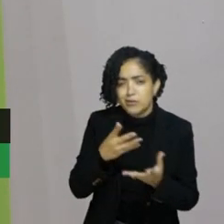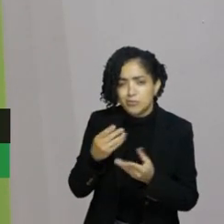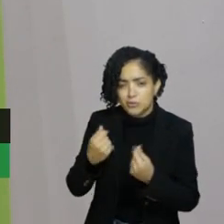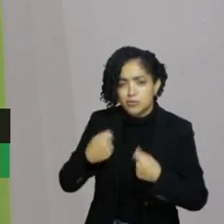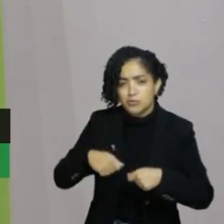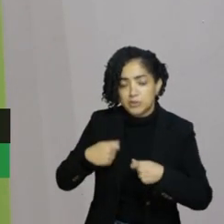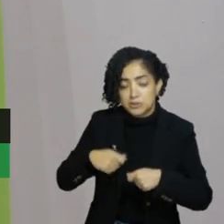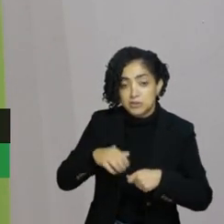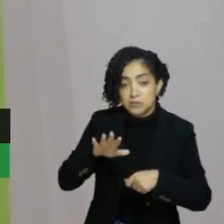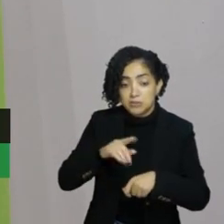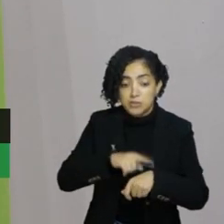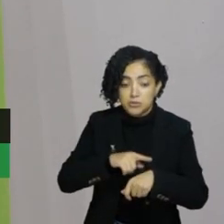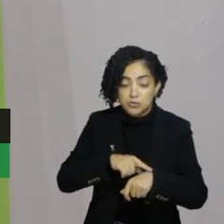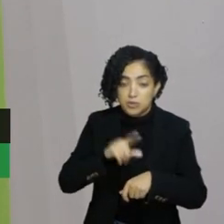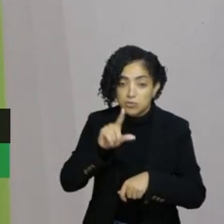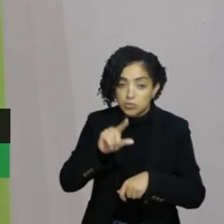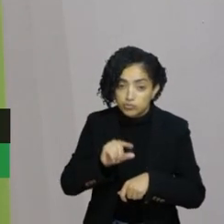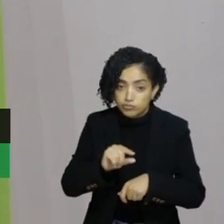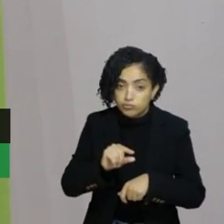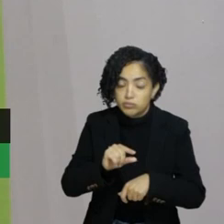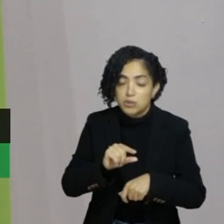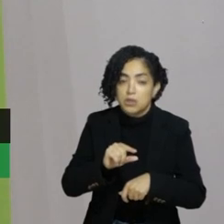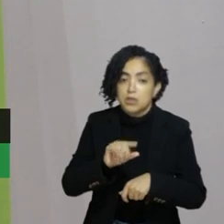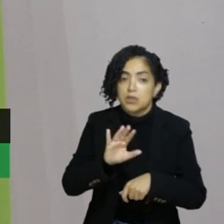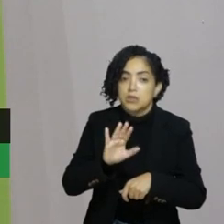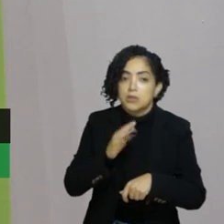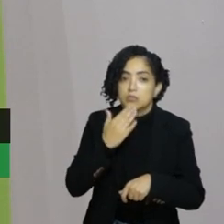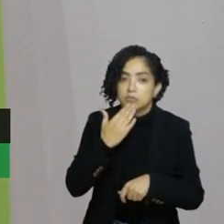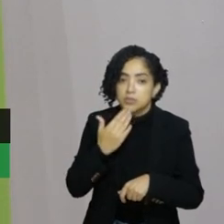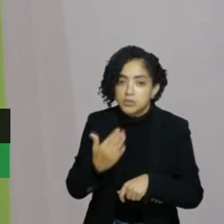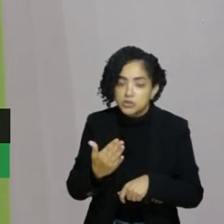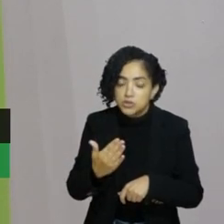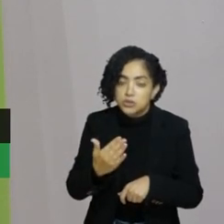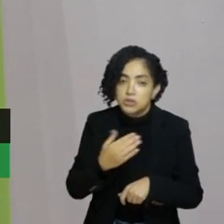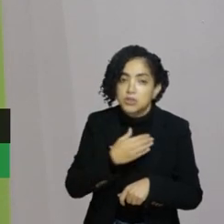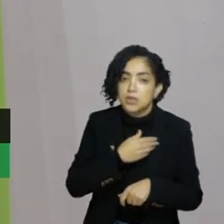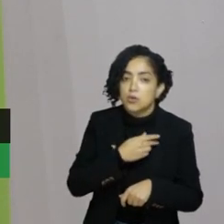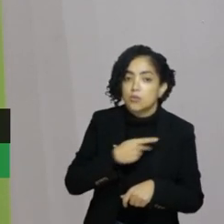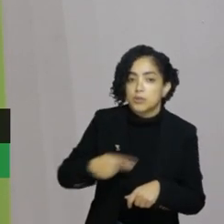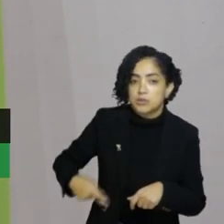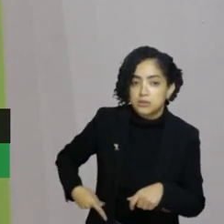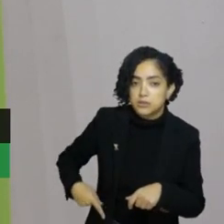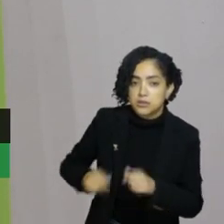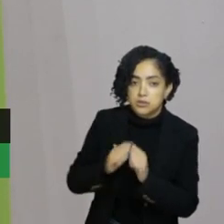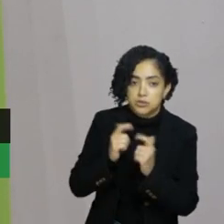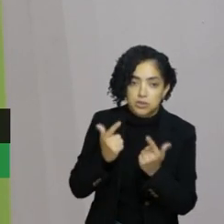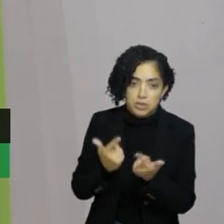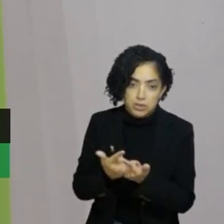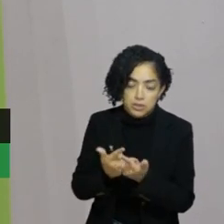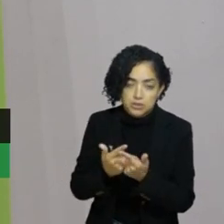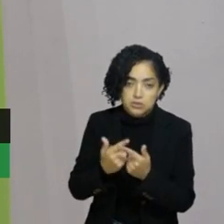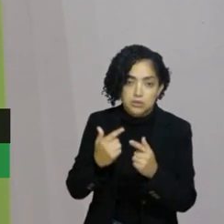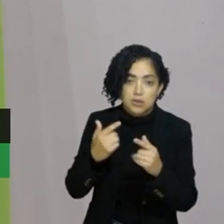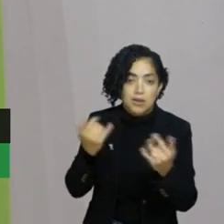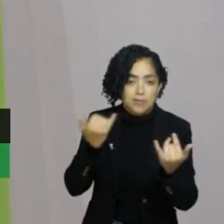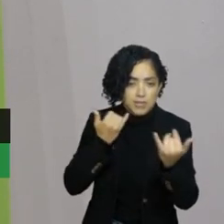está acabando, e eu queria fazer um apelo ao presidente dessa casa que coloque aquela mensagem de